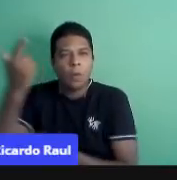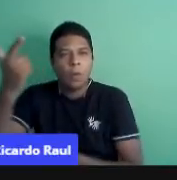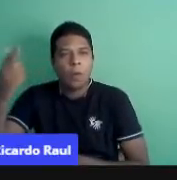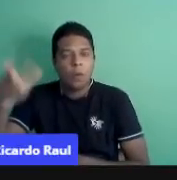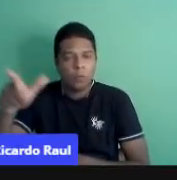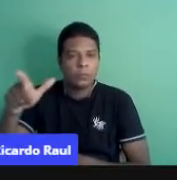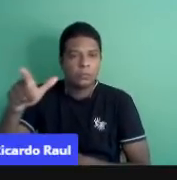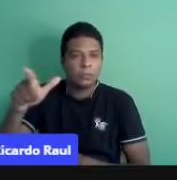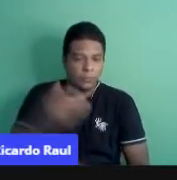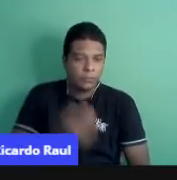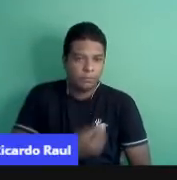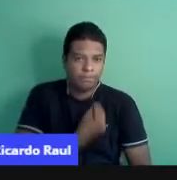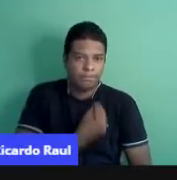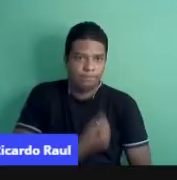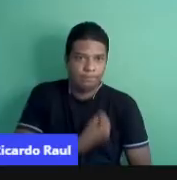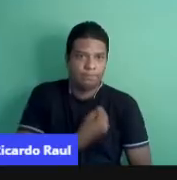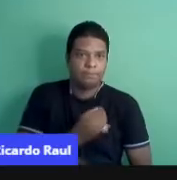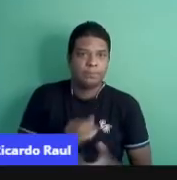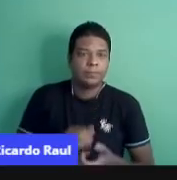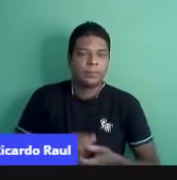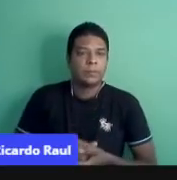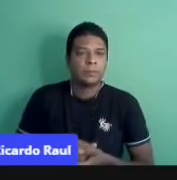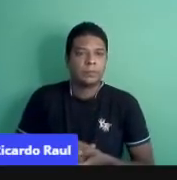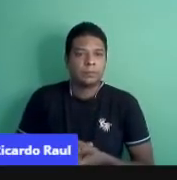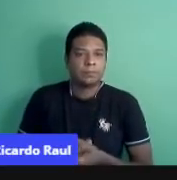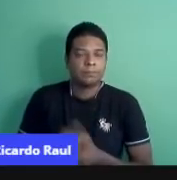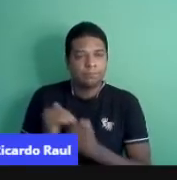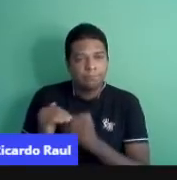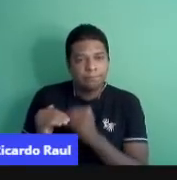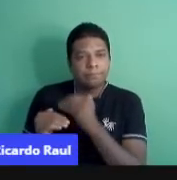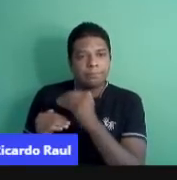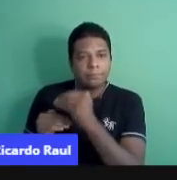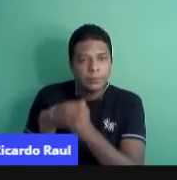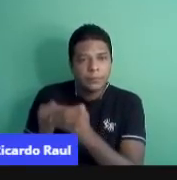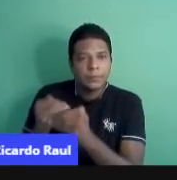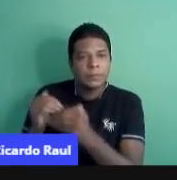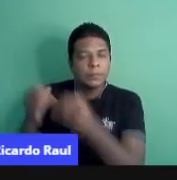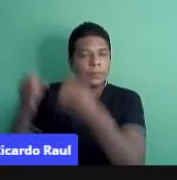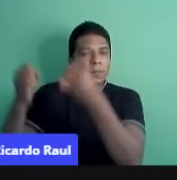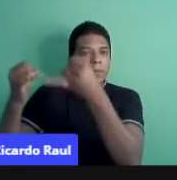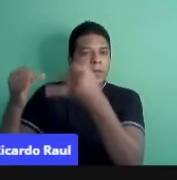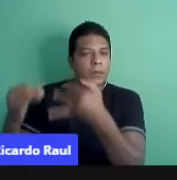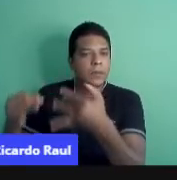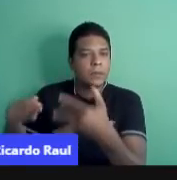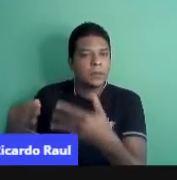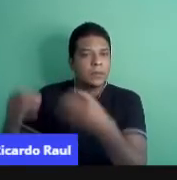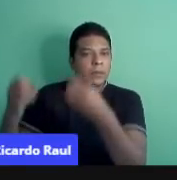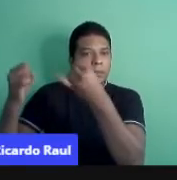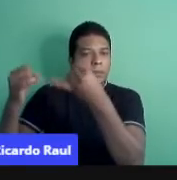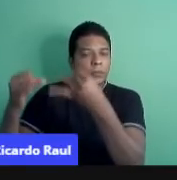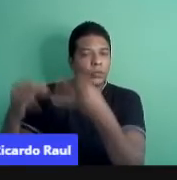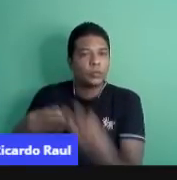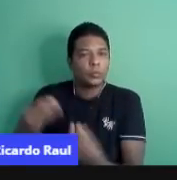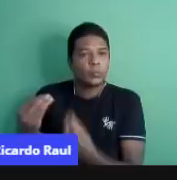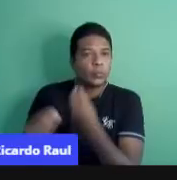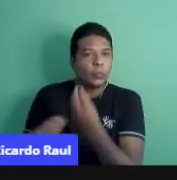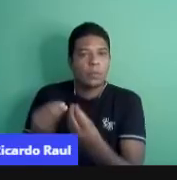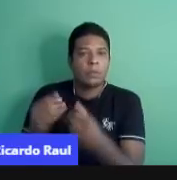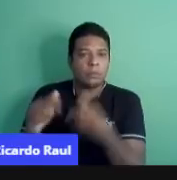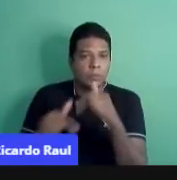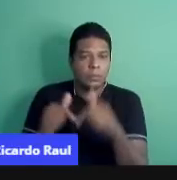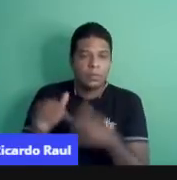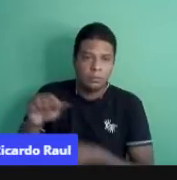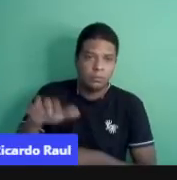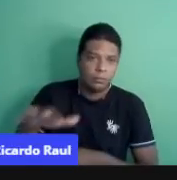de vida. Então, e assim ele continua dando especificidades de como trabalhar esse